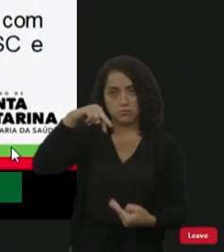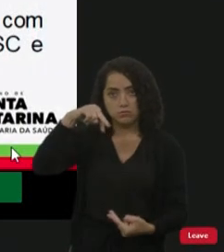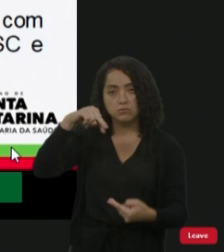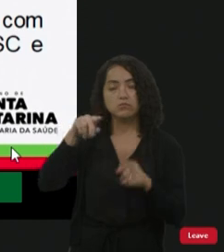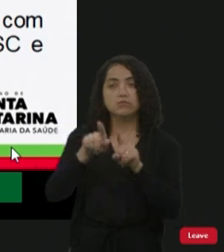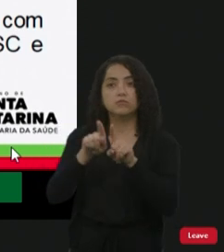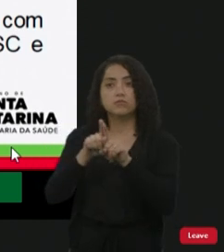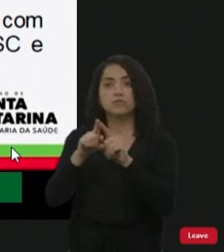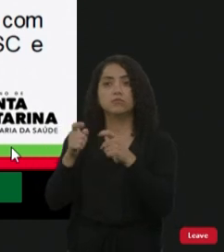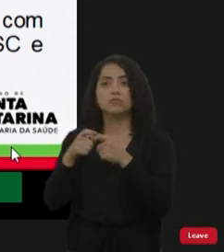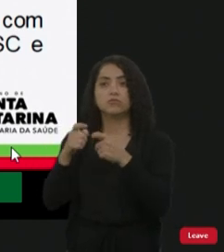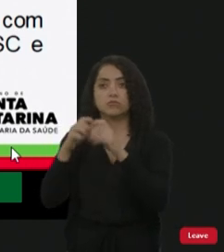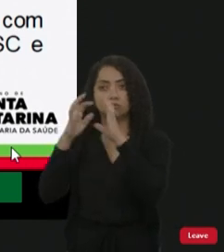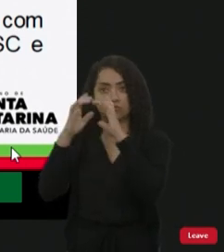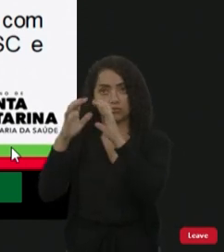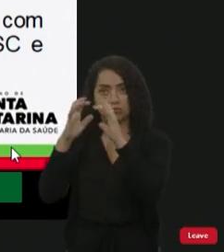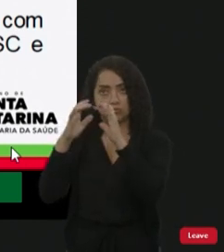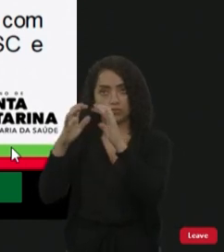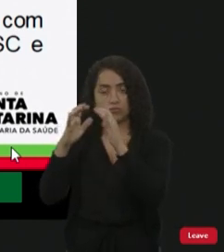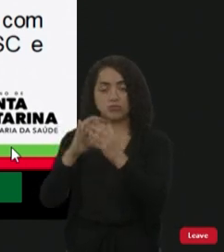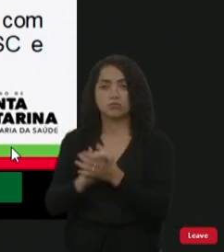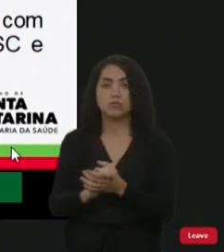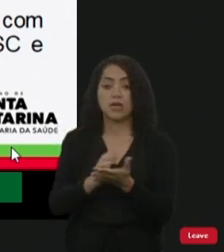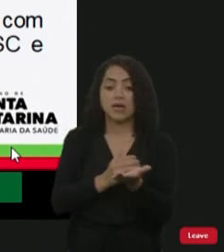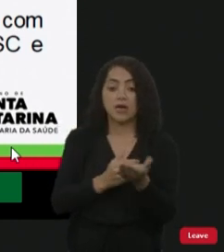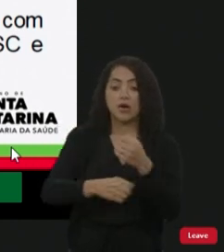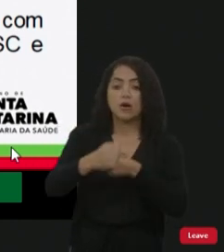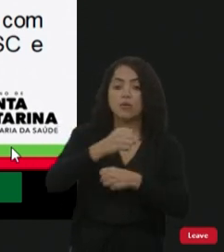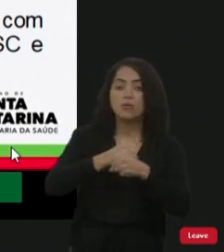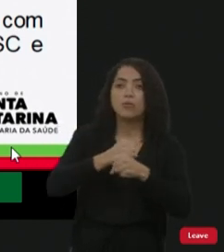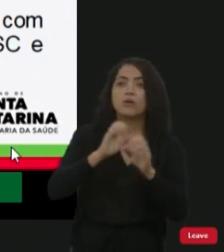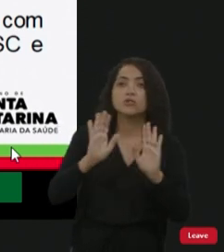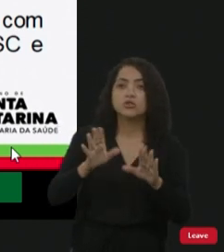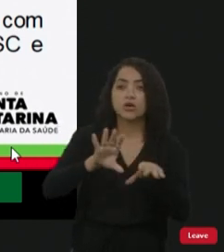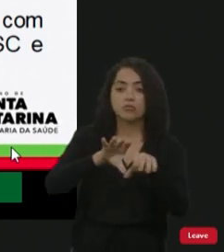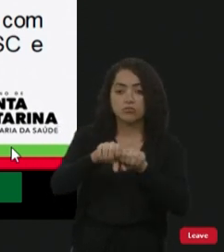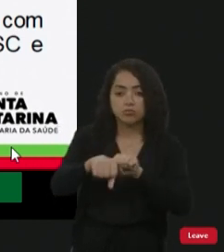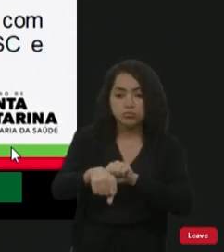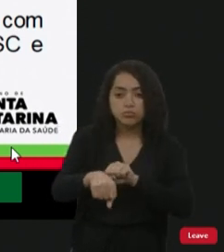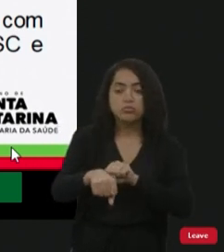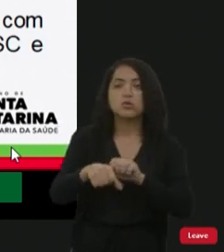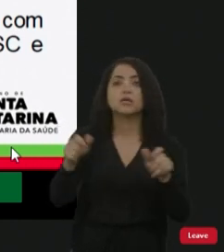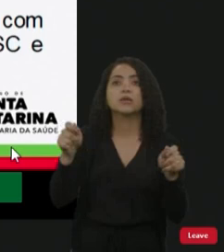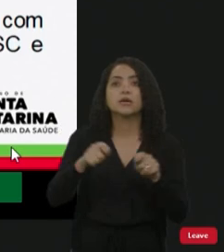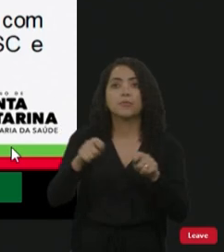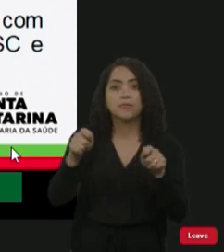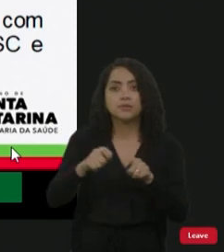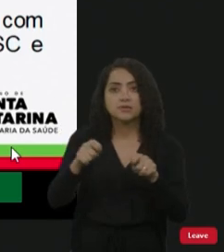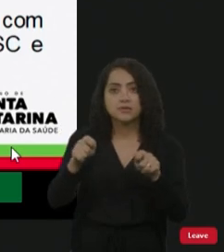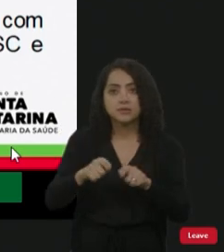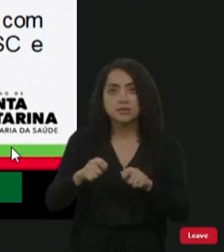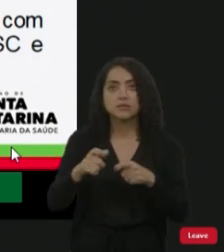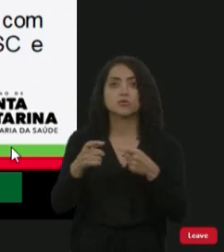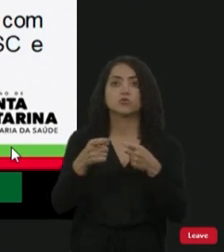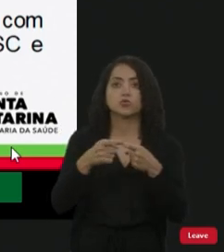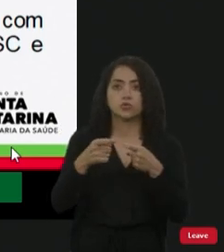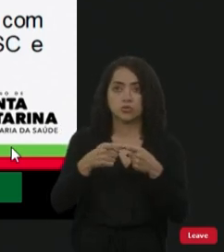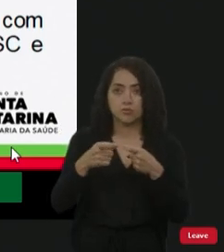neurologia. Iniciamos já no ano passado a capacitação dos profissionais da atenção primária e saúde, dos